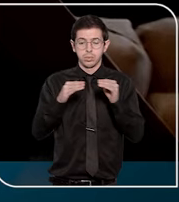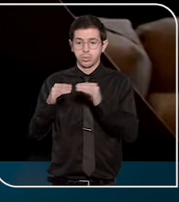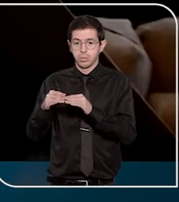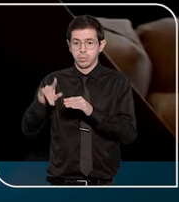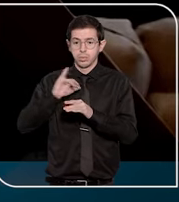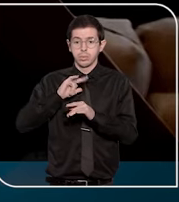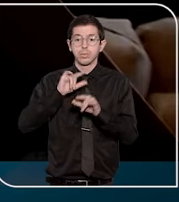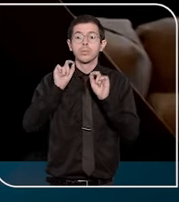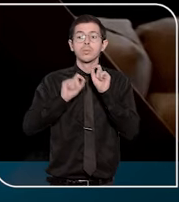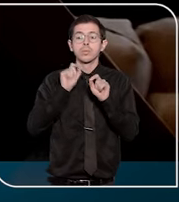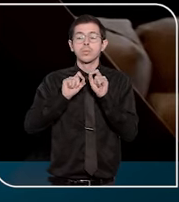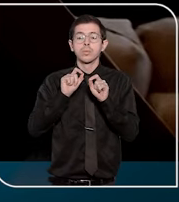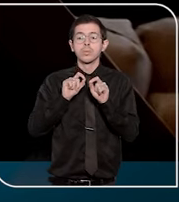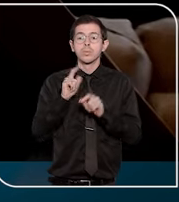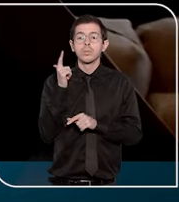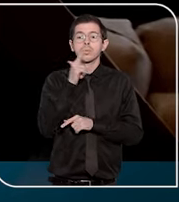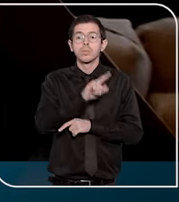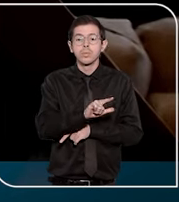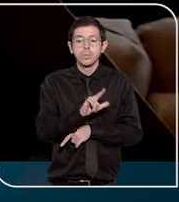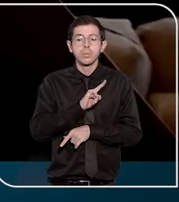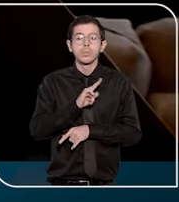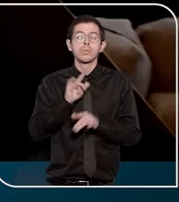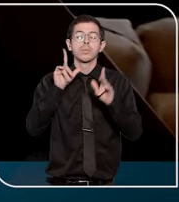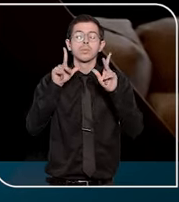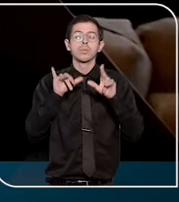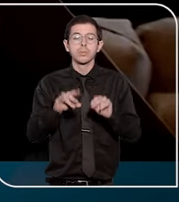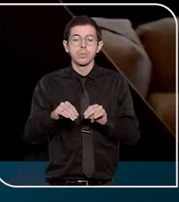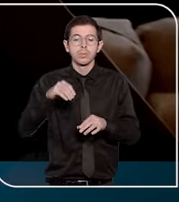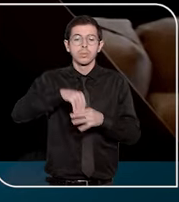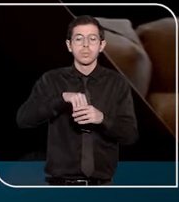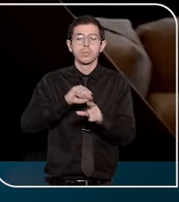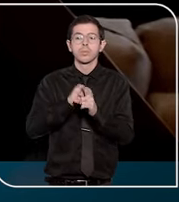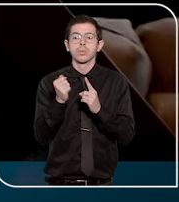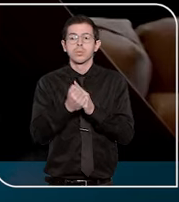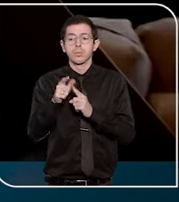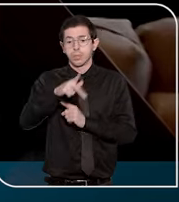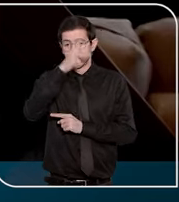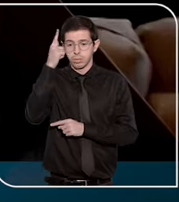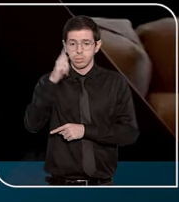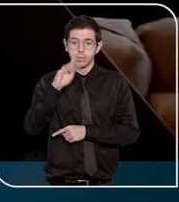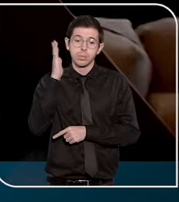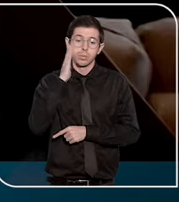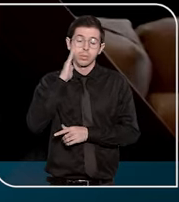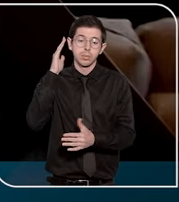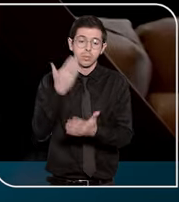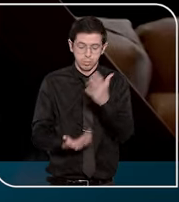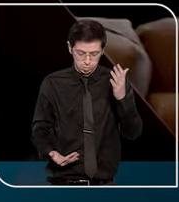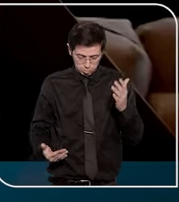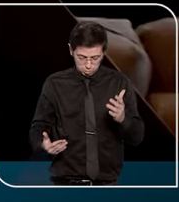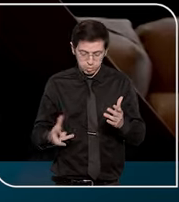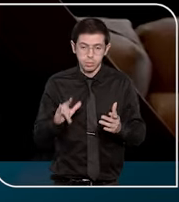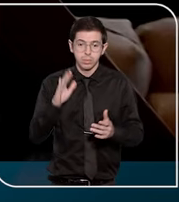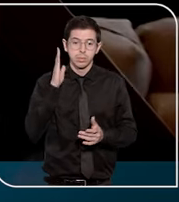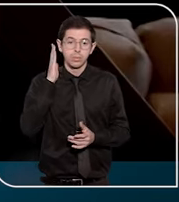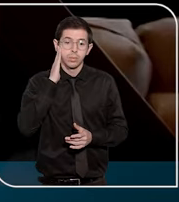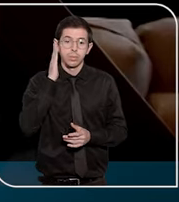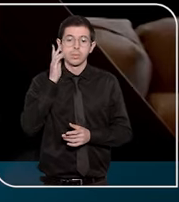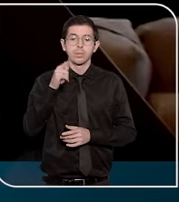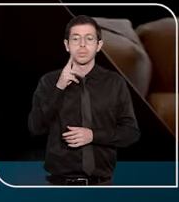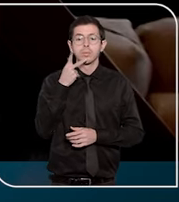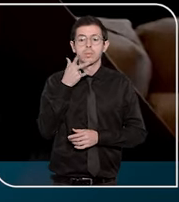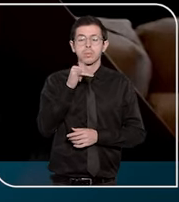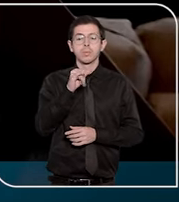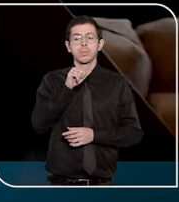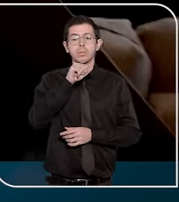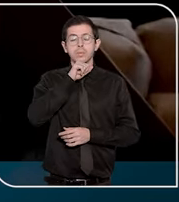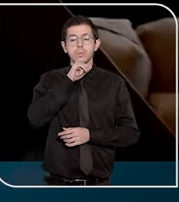pacificação social. É aquele sujeito que muitas vezes não sabe perder. Aí, pessoal, vocês vão lembrar lá o que o papai e a mamãe ensinaram quando eram criança. Tem que